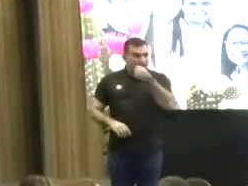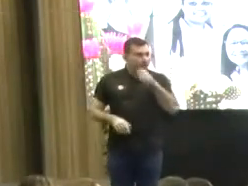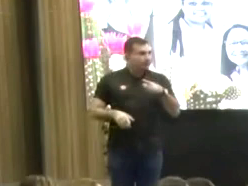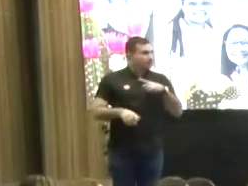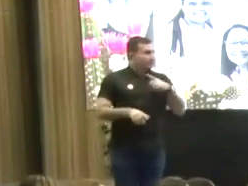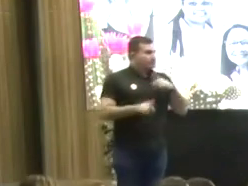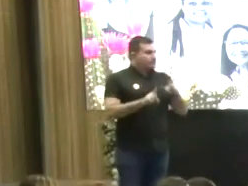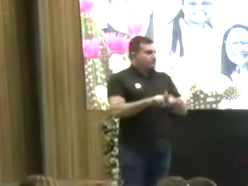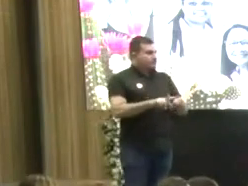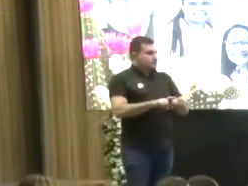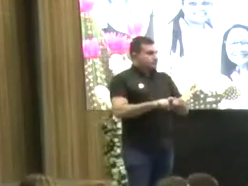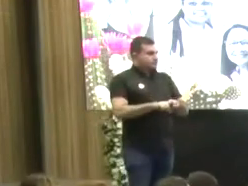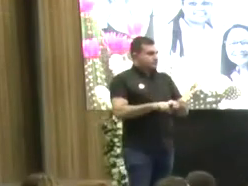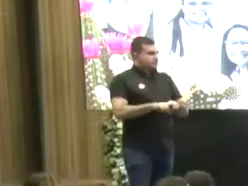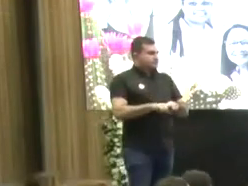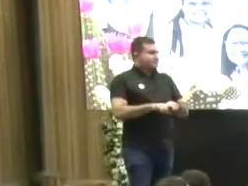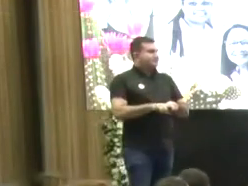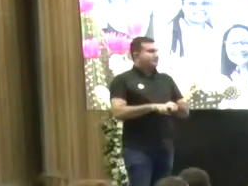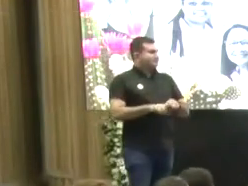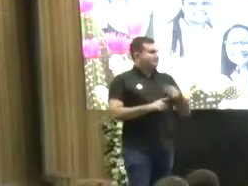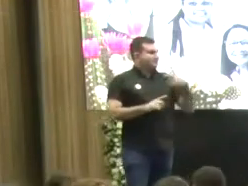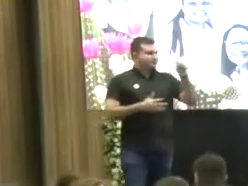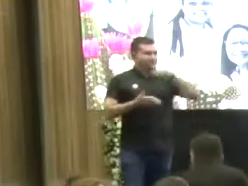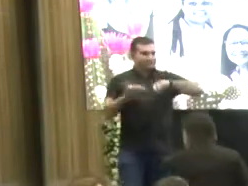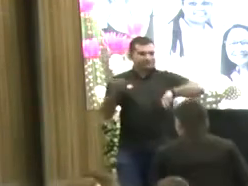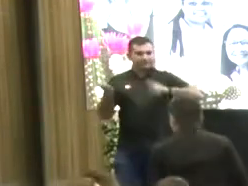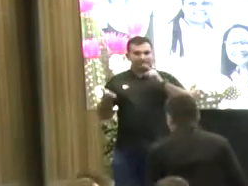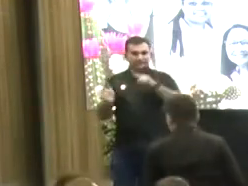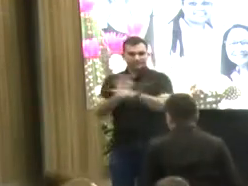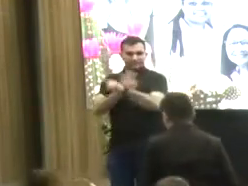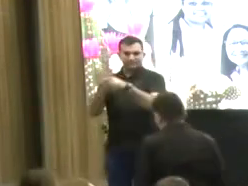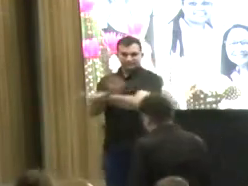com o microfone. Veio lá, eu vou passar.